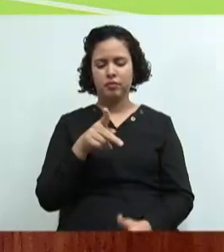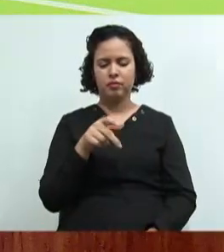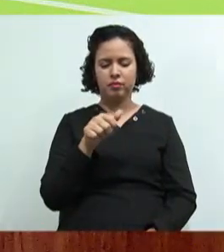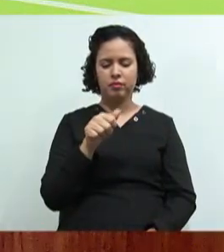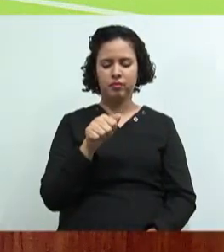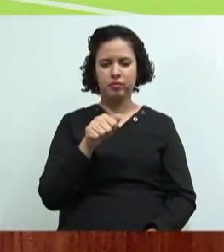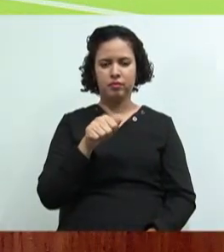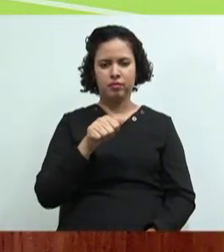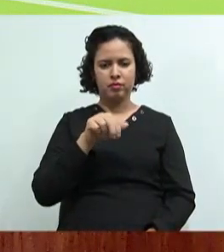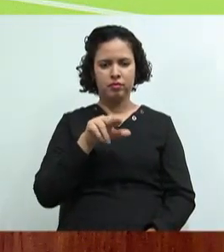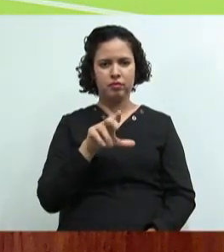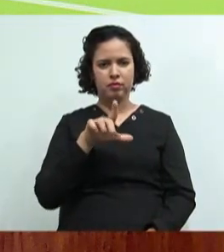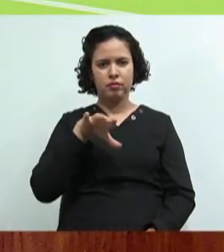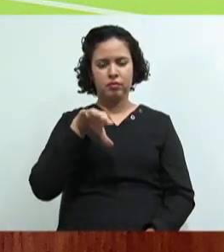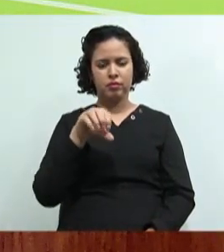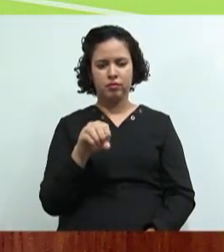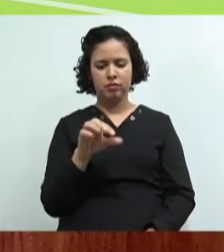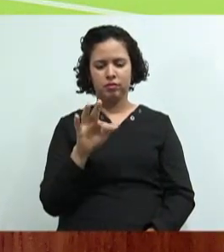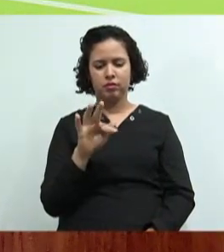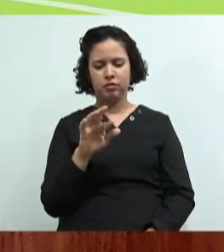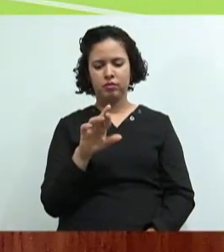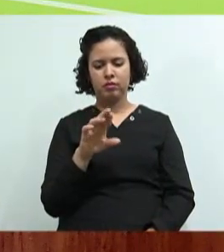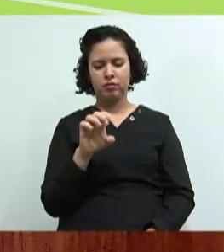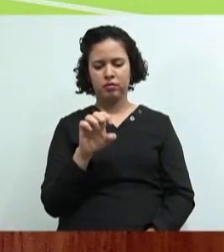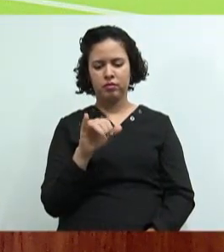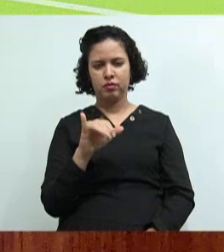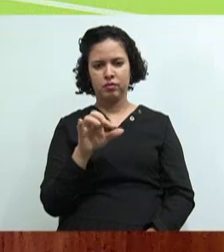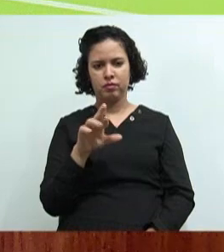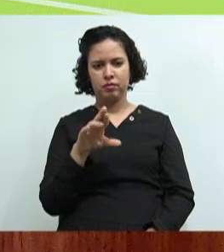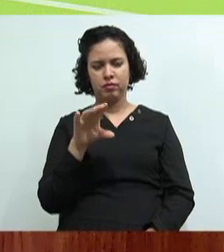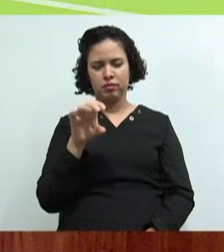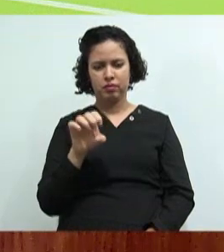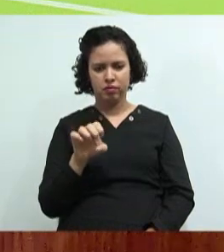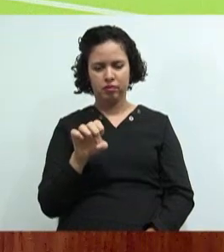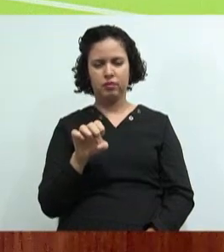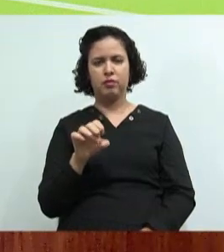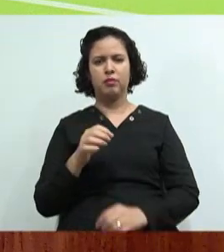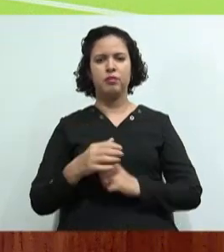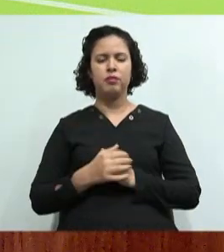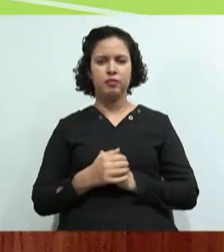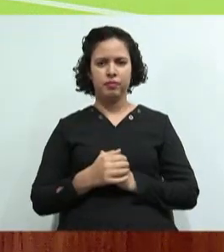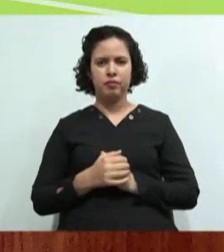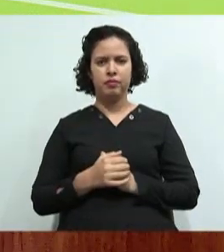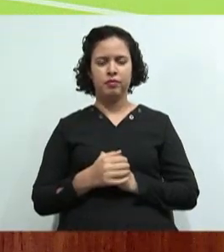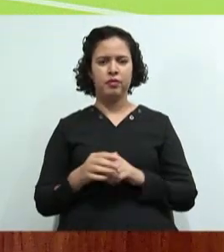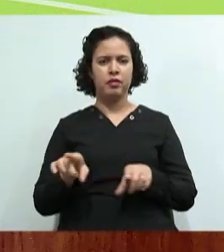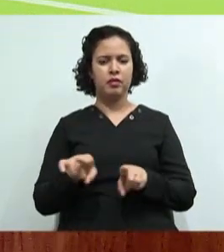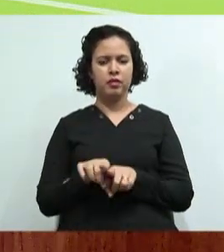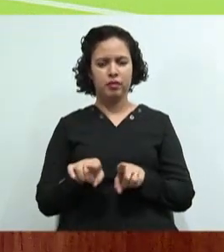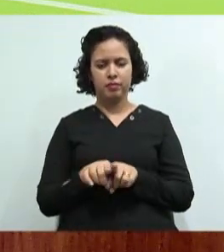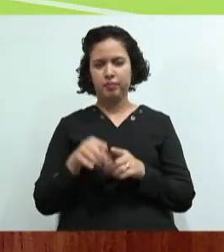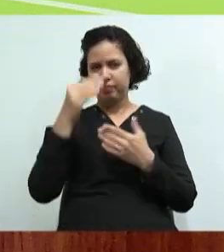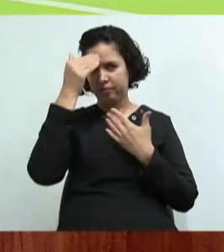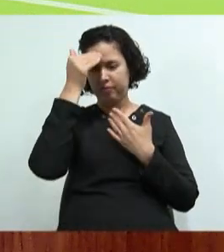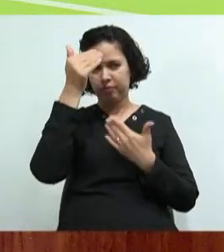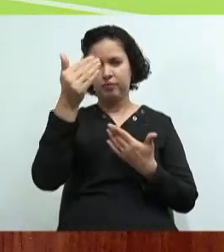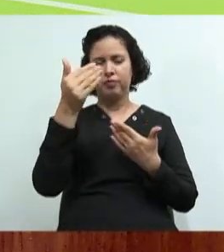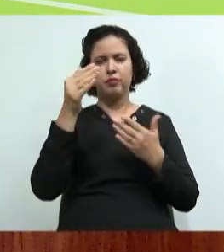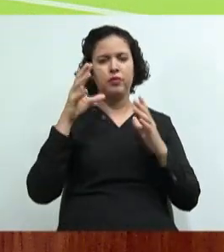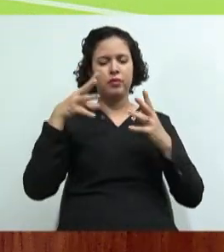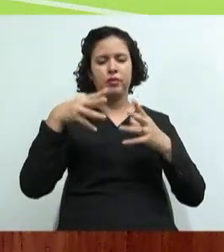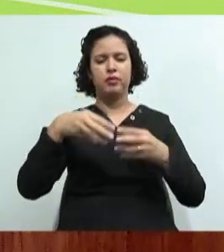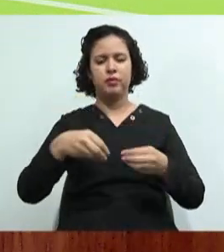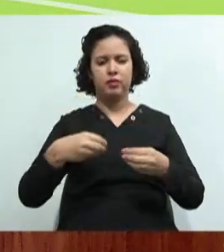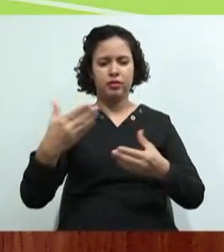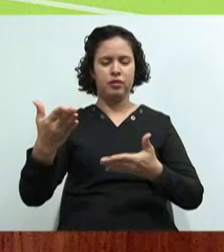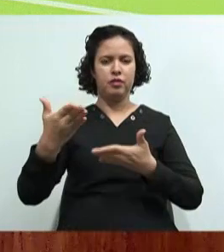está mandando saudação para a gente aqui, né? A Delma, que está ajudando a gente aqui também, participando. Muito obrigado pela participação, Adelma,